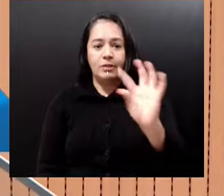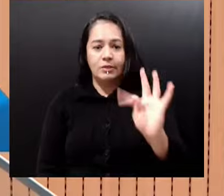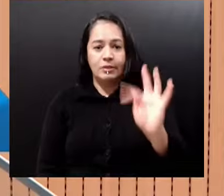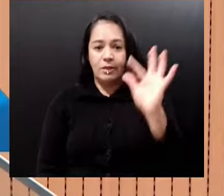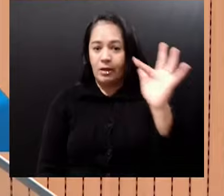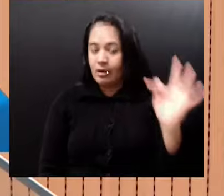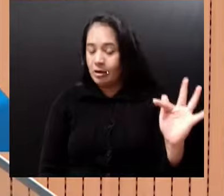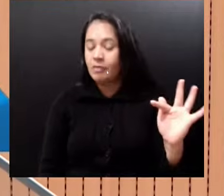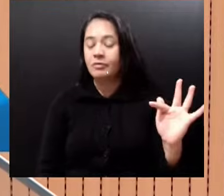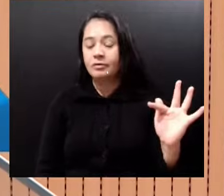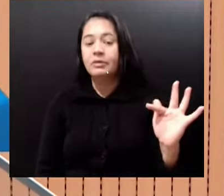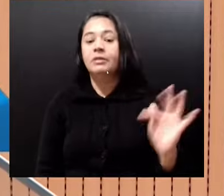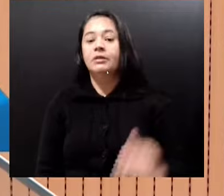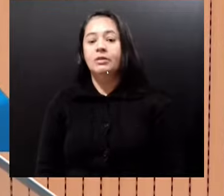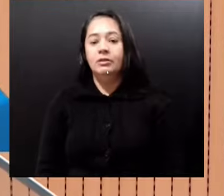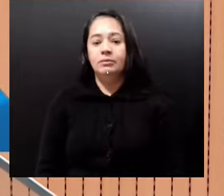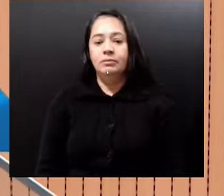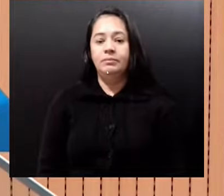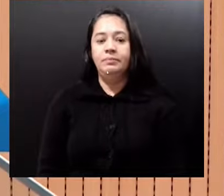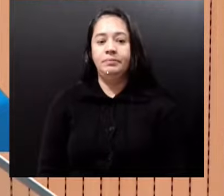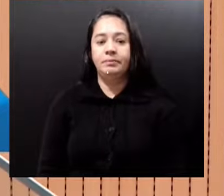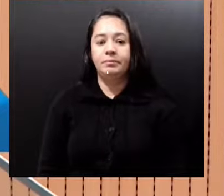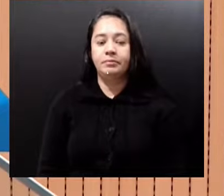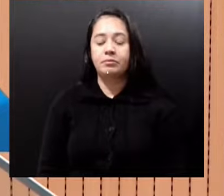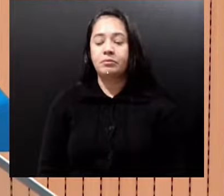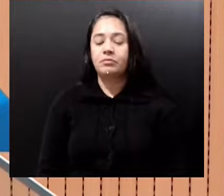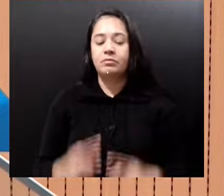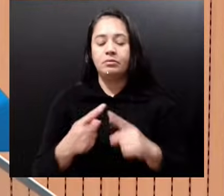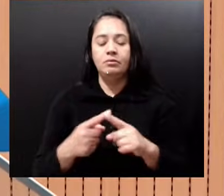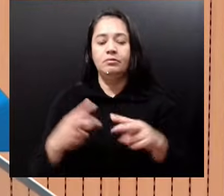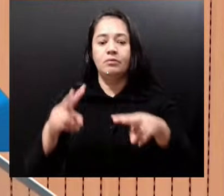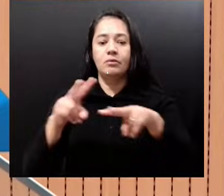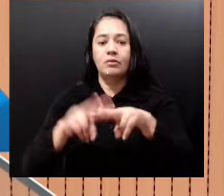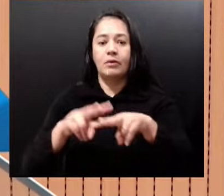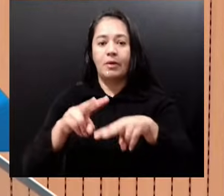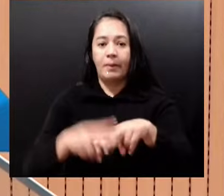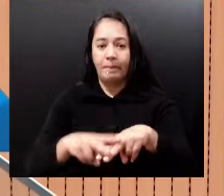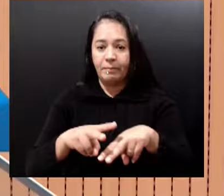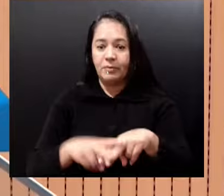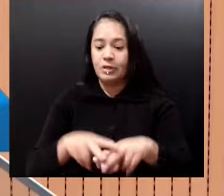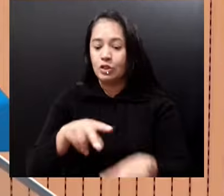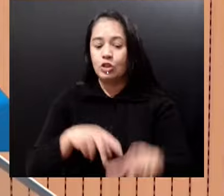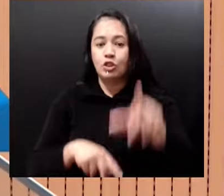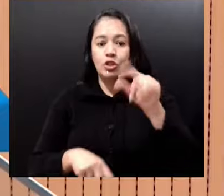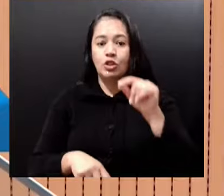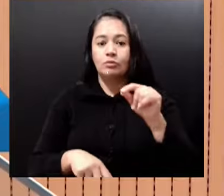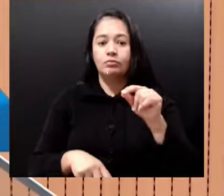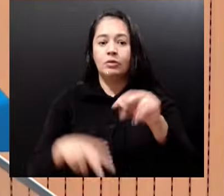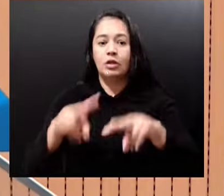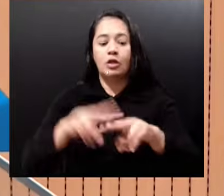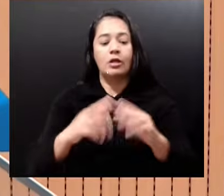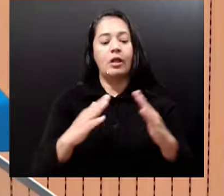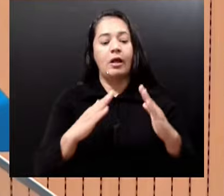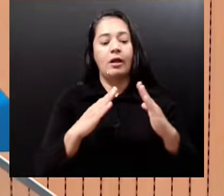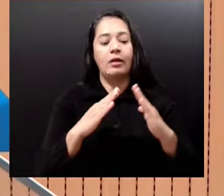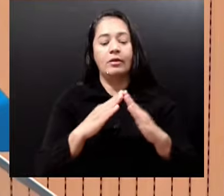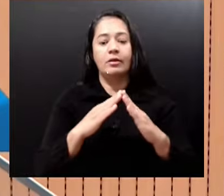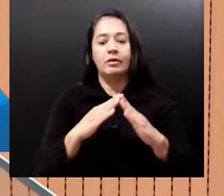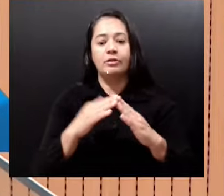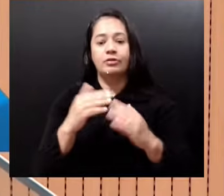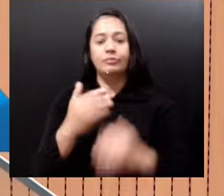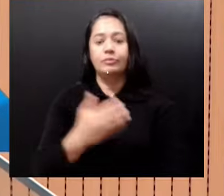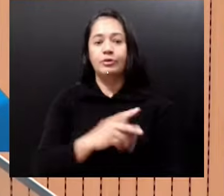de Moraes, de decretar e de decidir pela prisão domiciliar do ex-presidente Jair